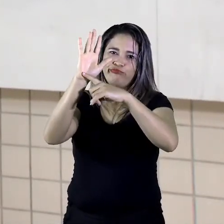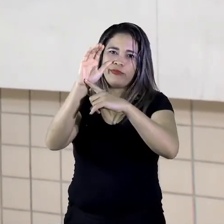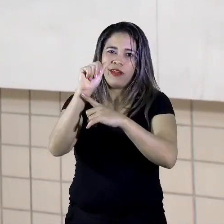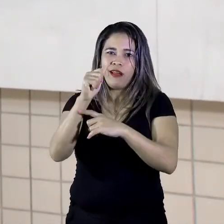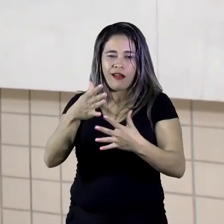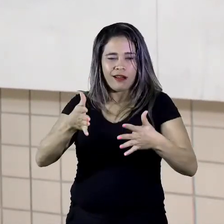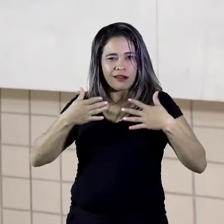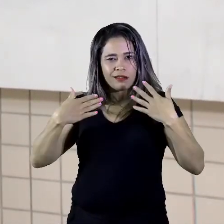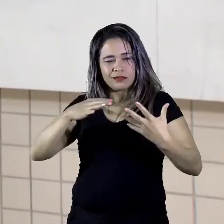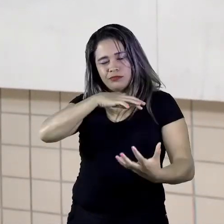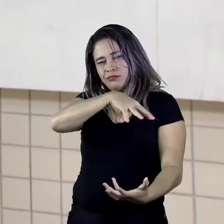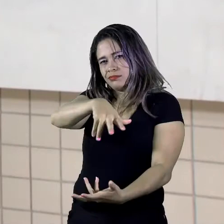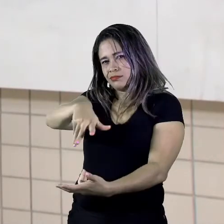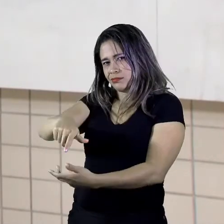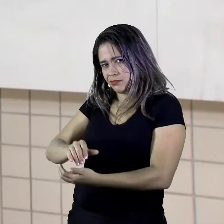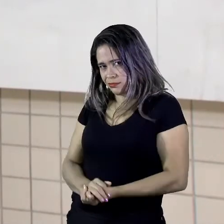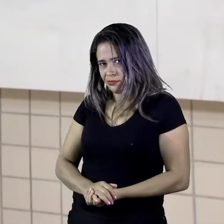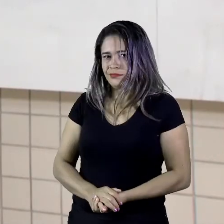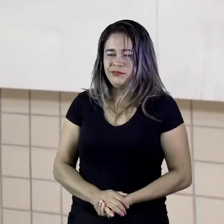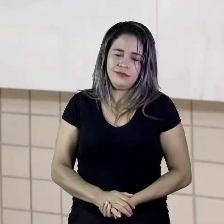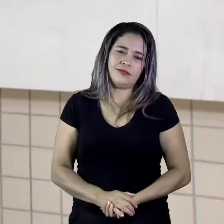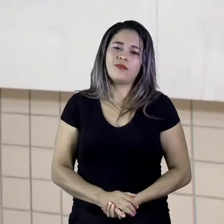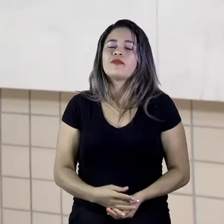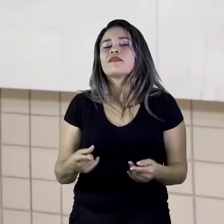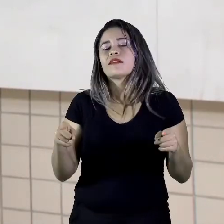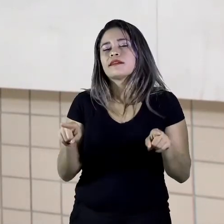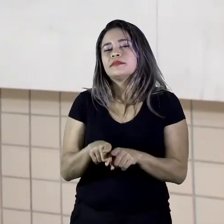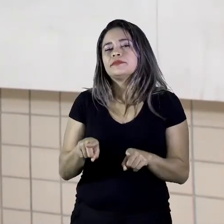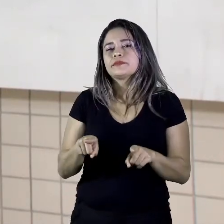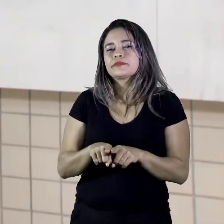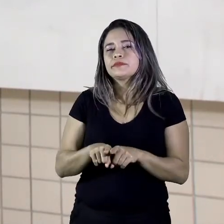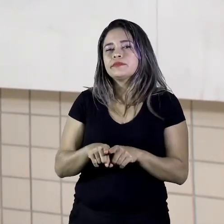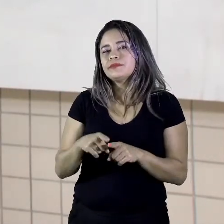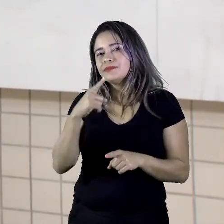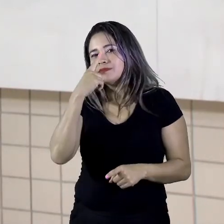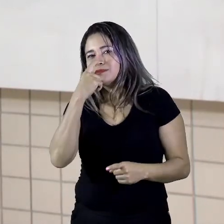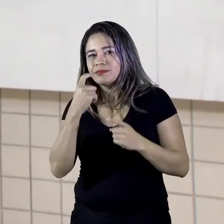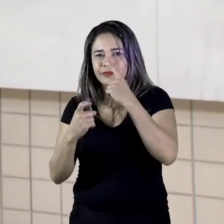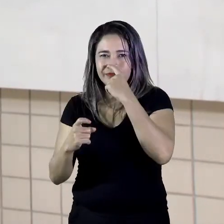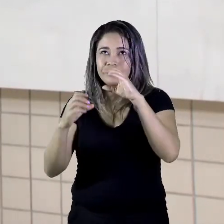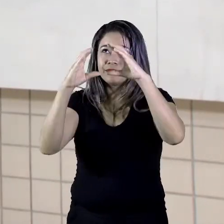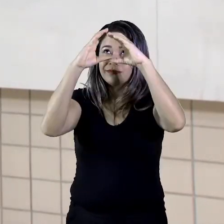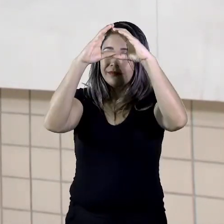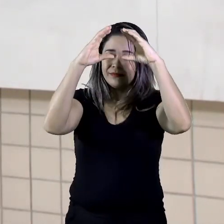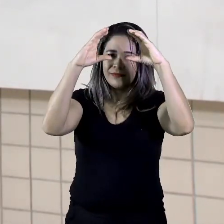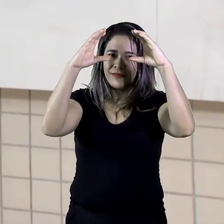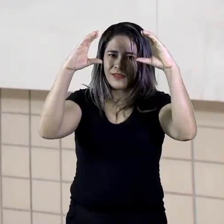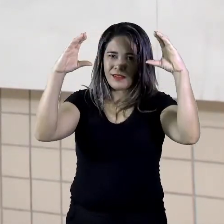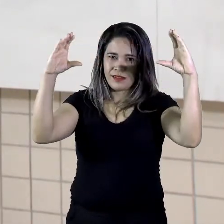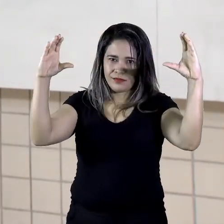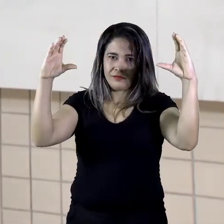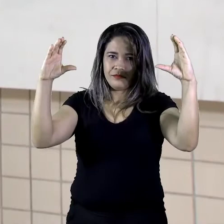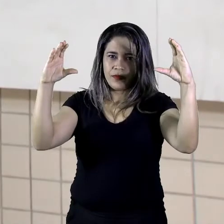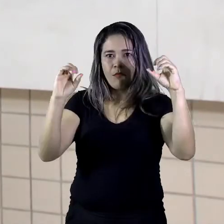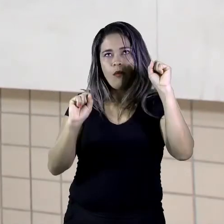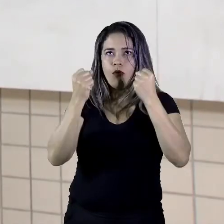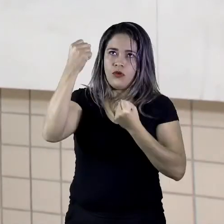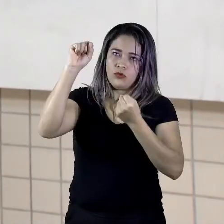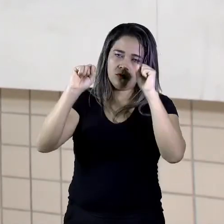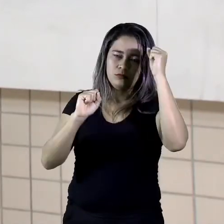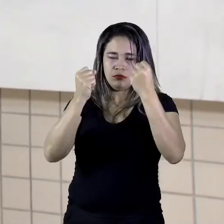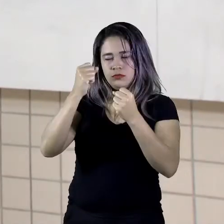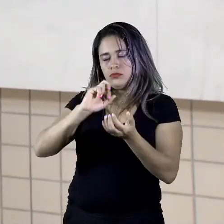né? Temos também a poluição atmosférica, né, causada pelas indústrias e outras coisas aí